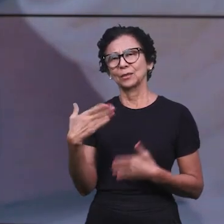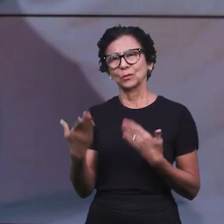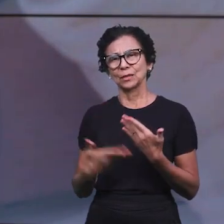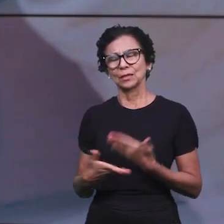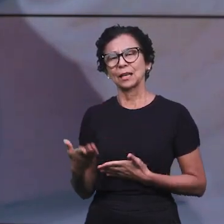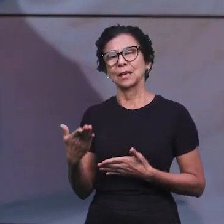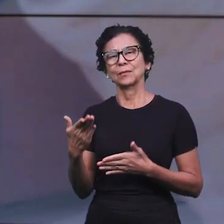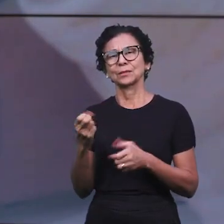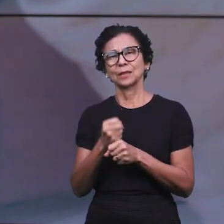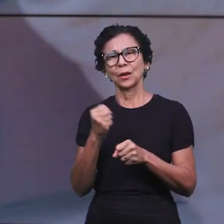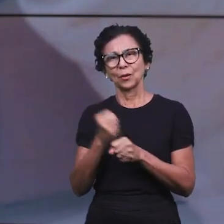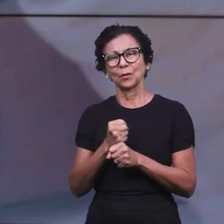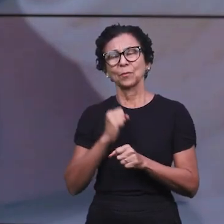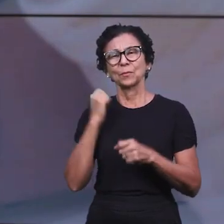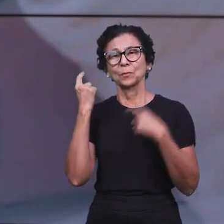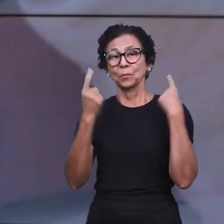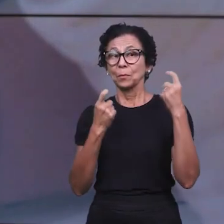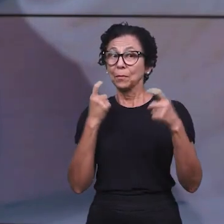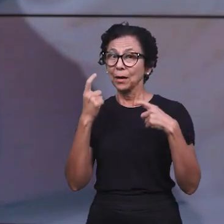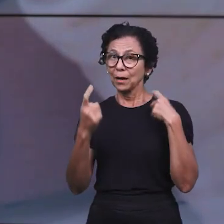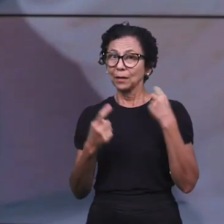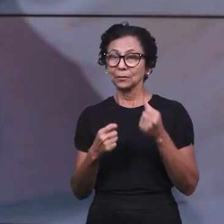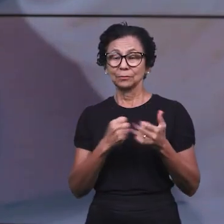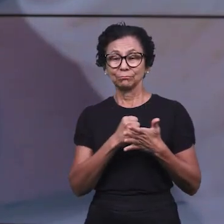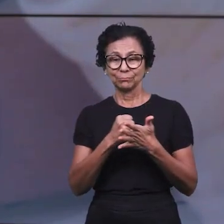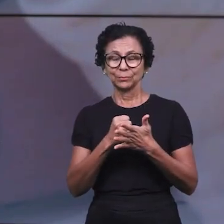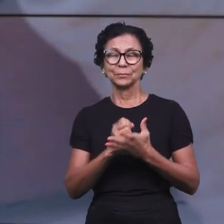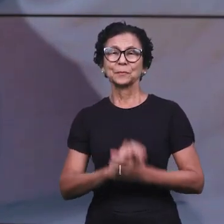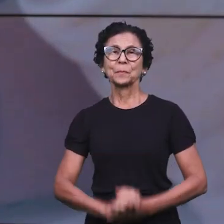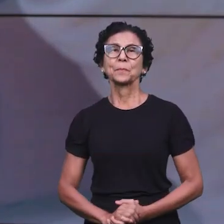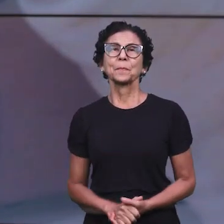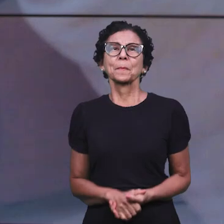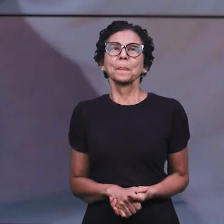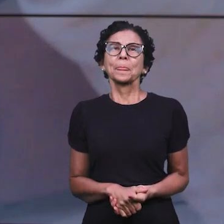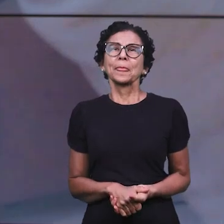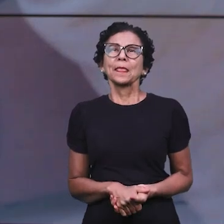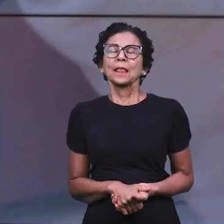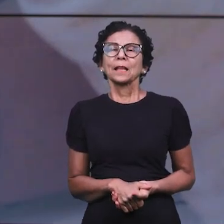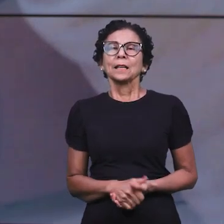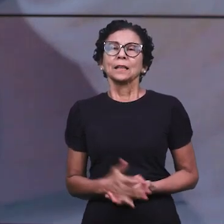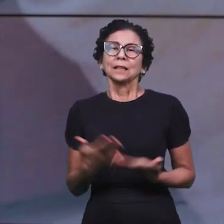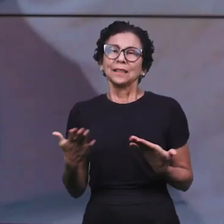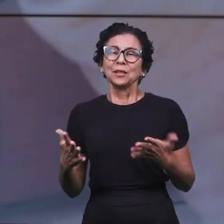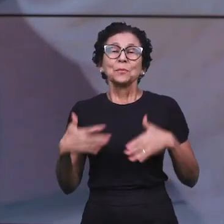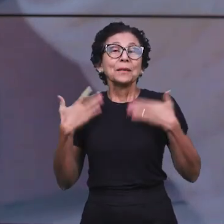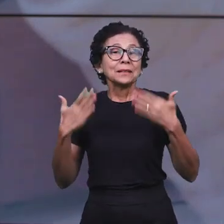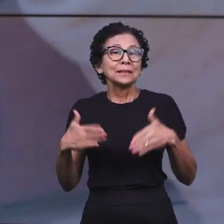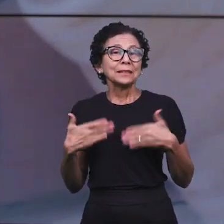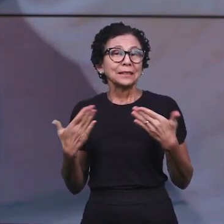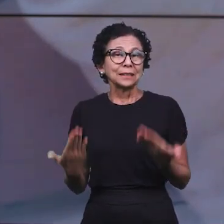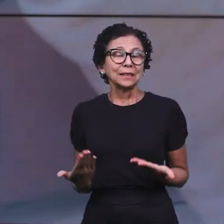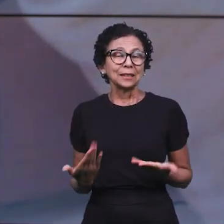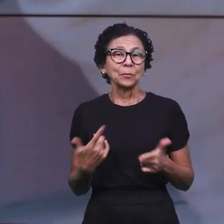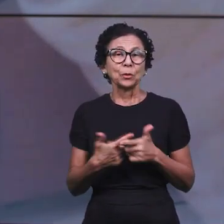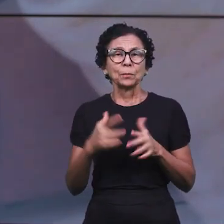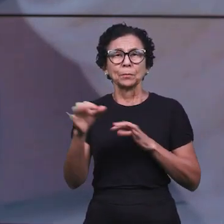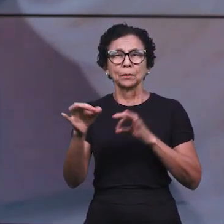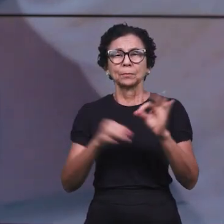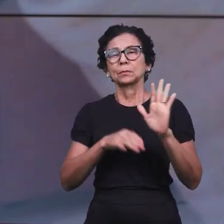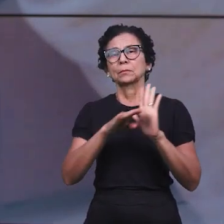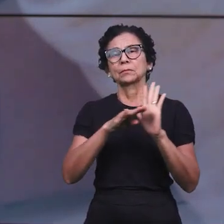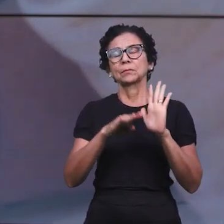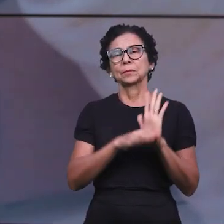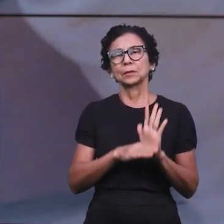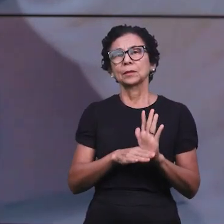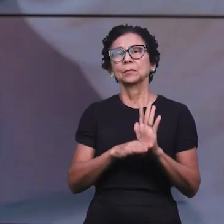irmãos. Essas mensagens nos alegram bastante, porque nós estamos aqui com todo o carinho possível para apresentar